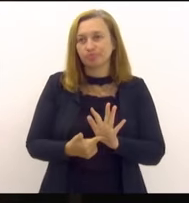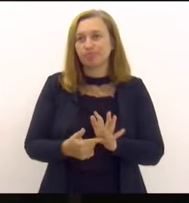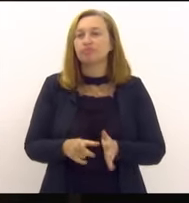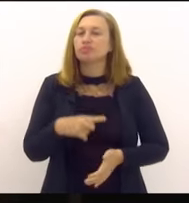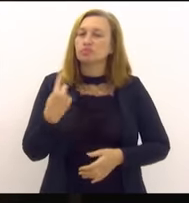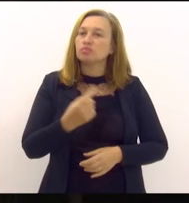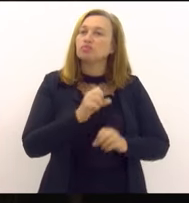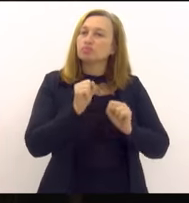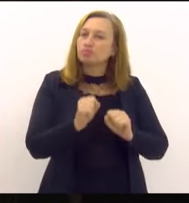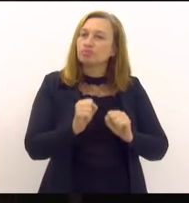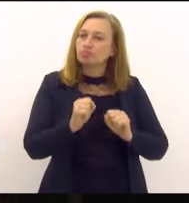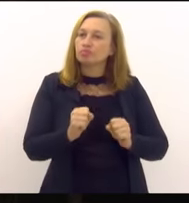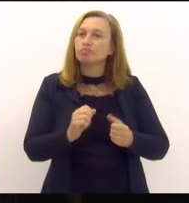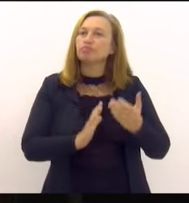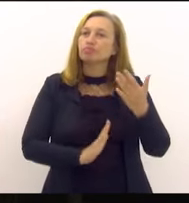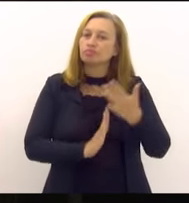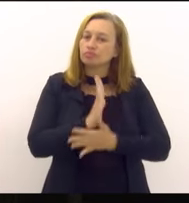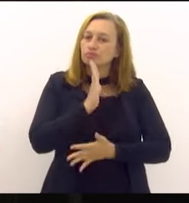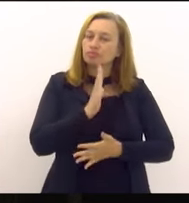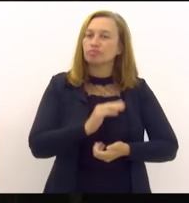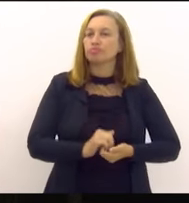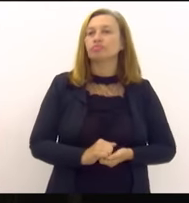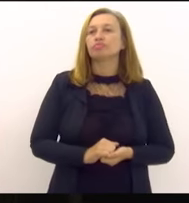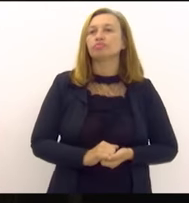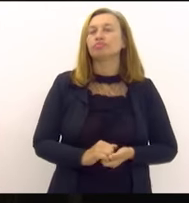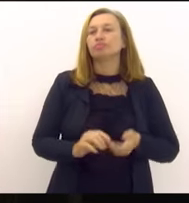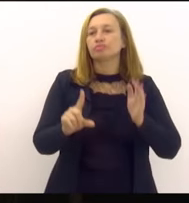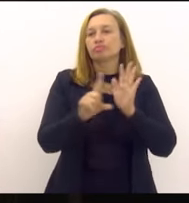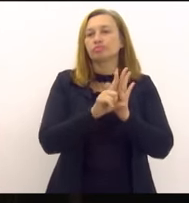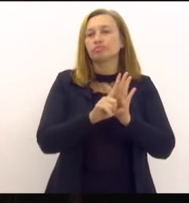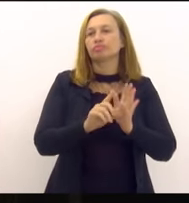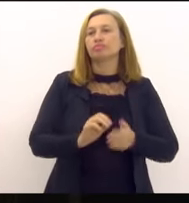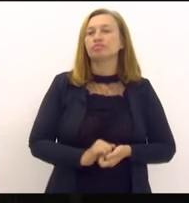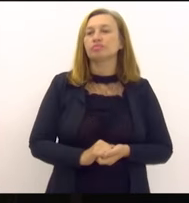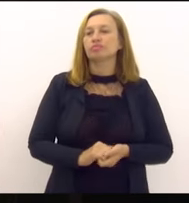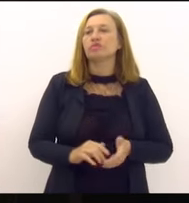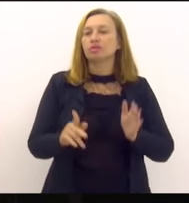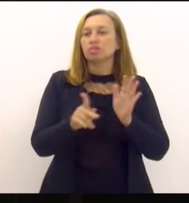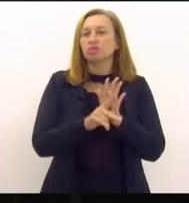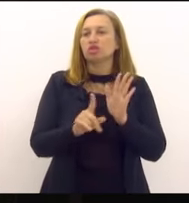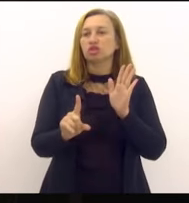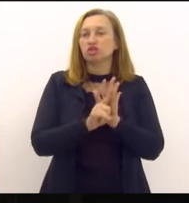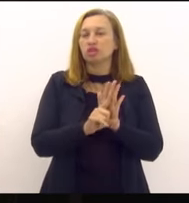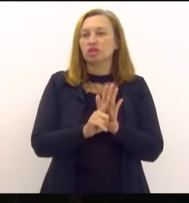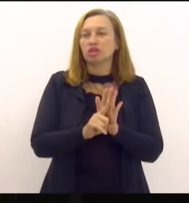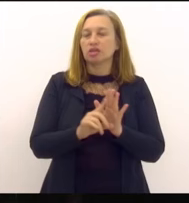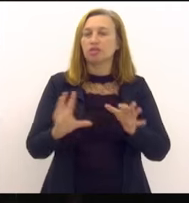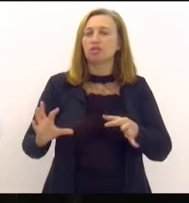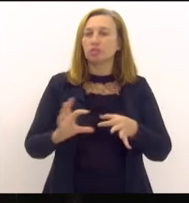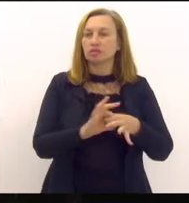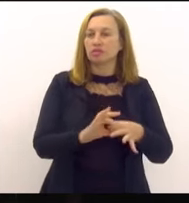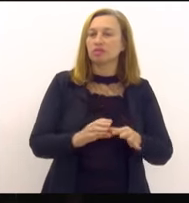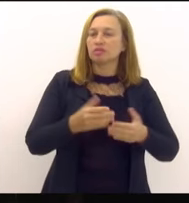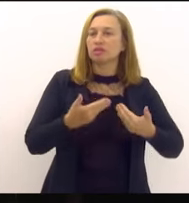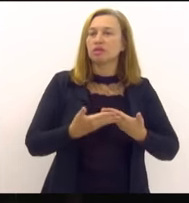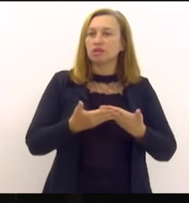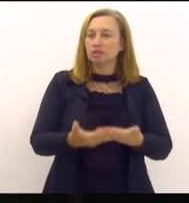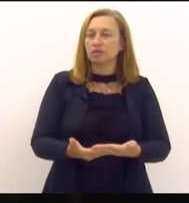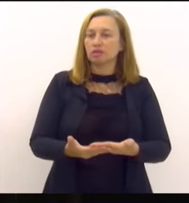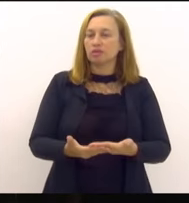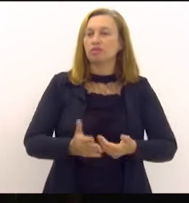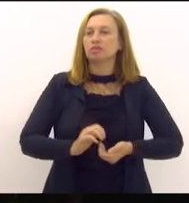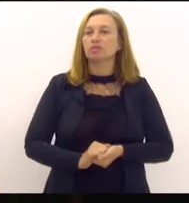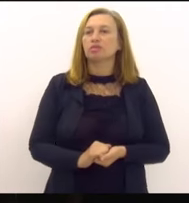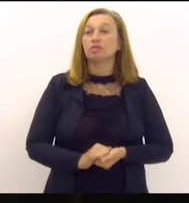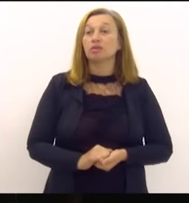nós possamos aprovar a lei complementar, o projeto de lei complementar, na forma que foi encaminhada por